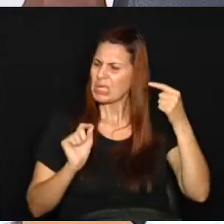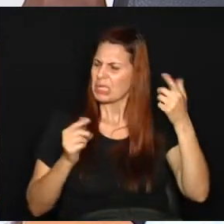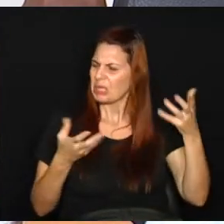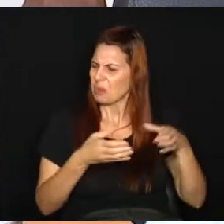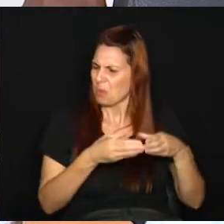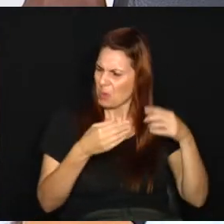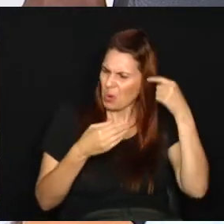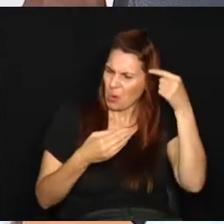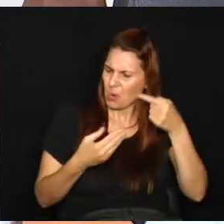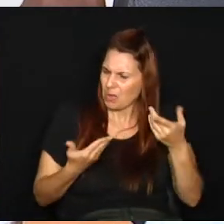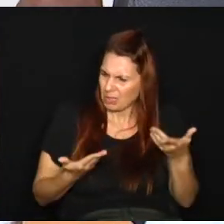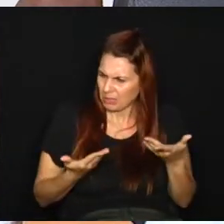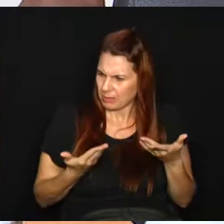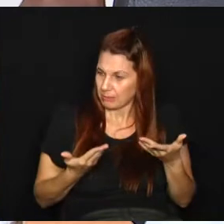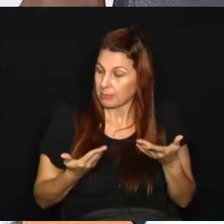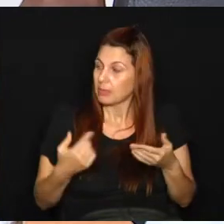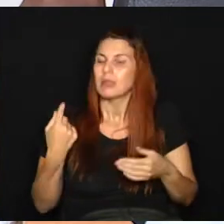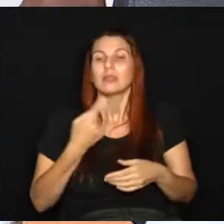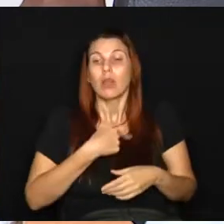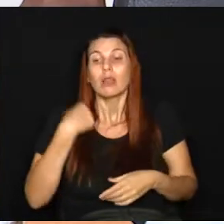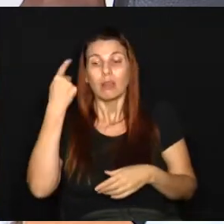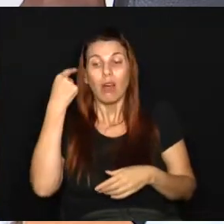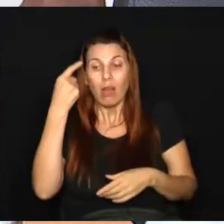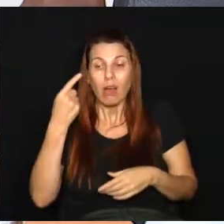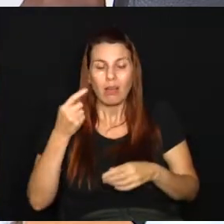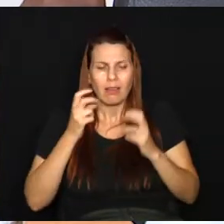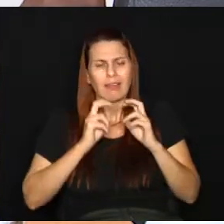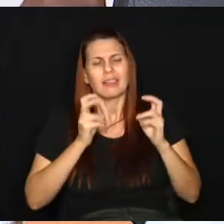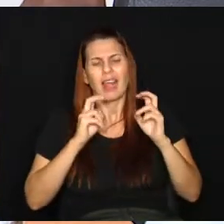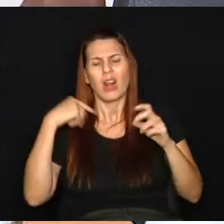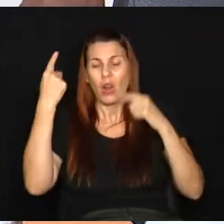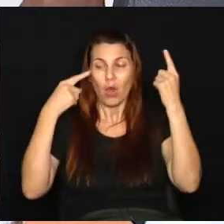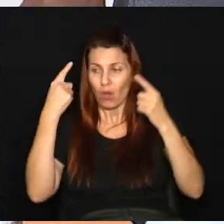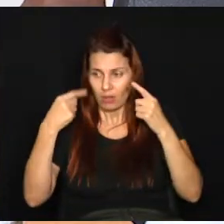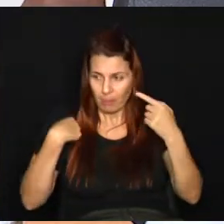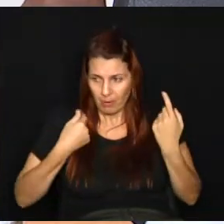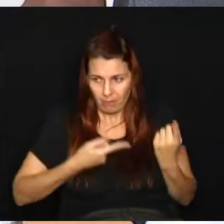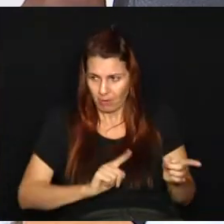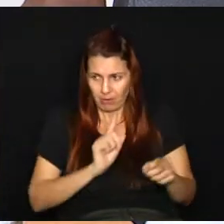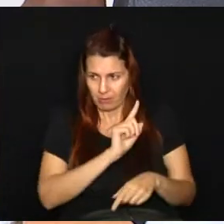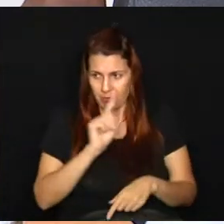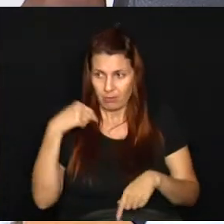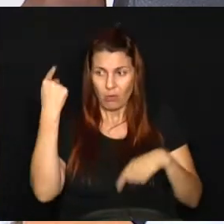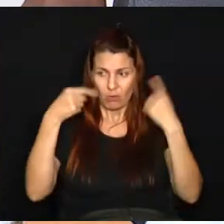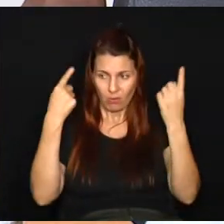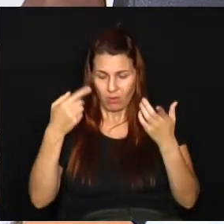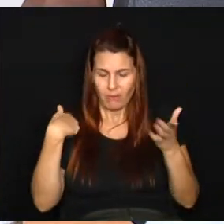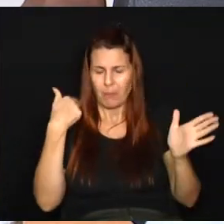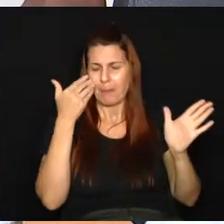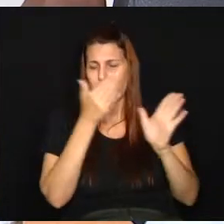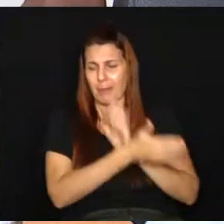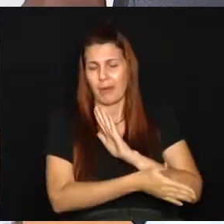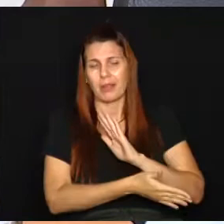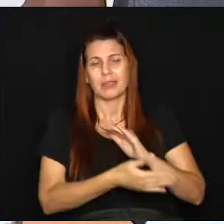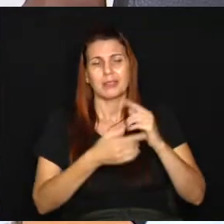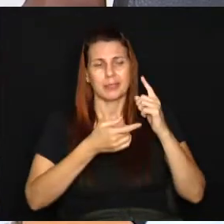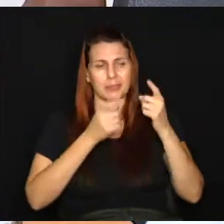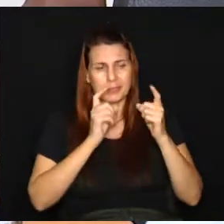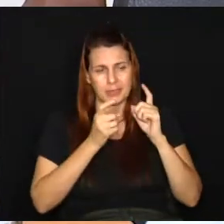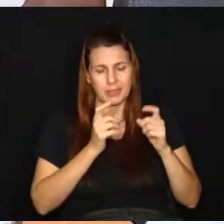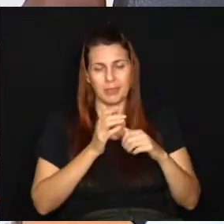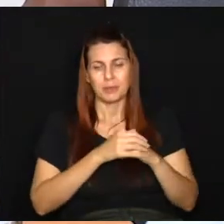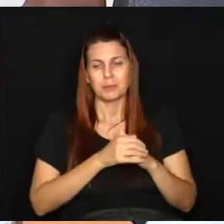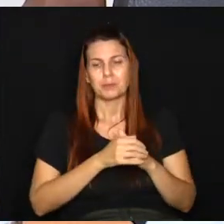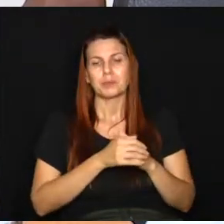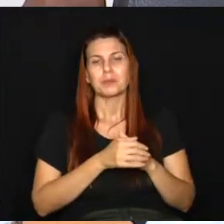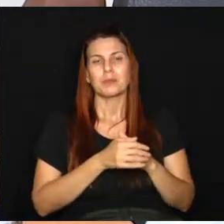loucas? Eu disse, é as loucas. Saí gritando, é as loucas, não mexe com as loucas. E fomos embora para a nossa reunião e nós nunca